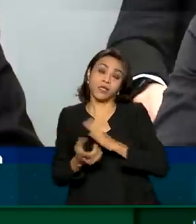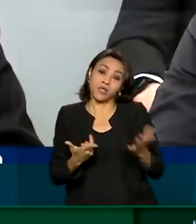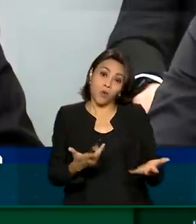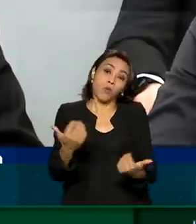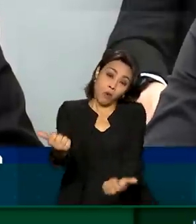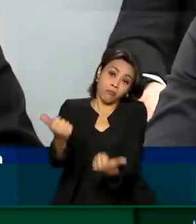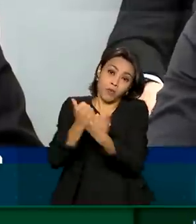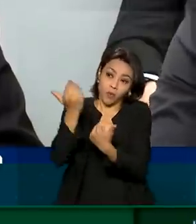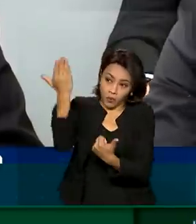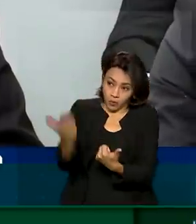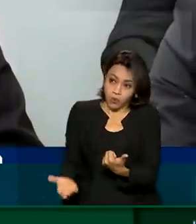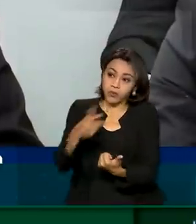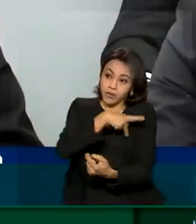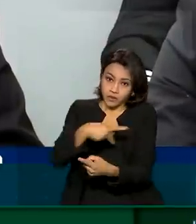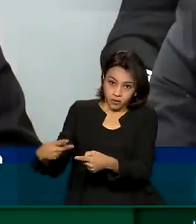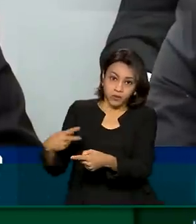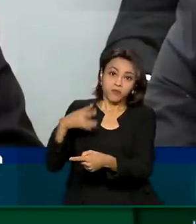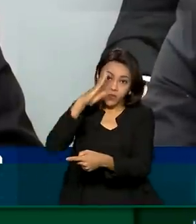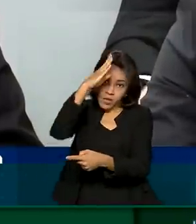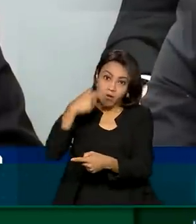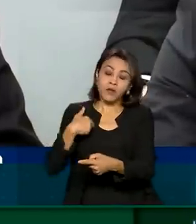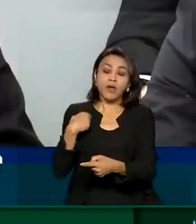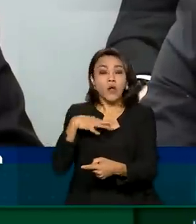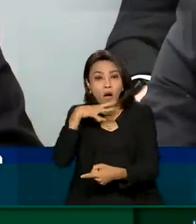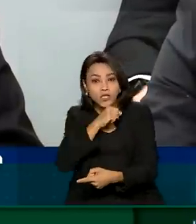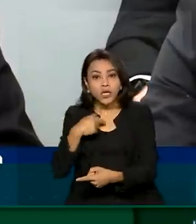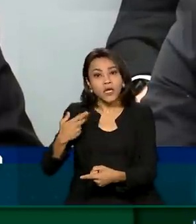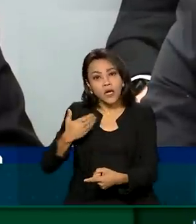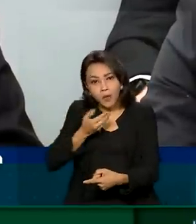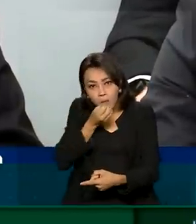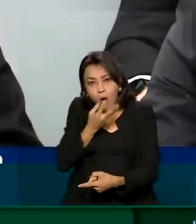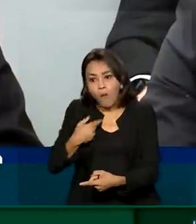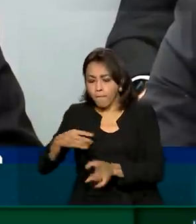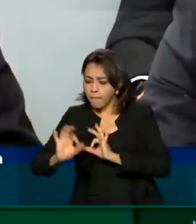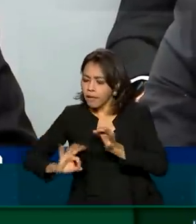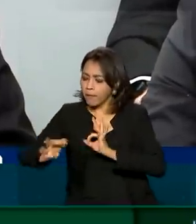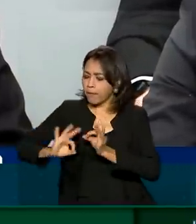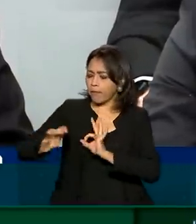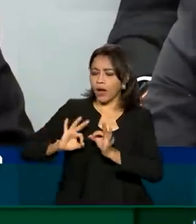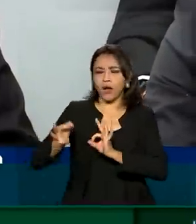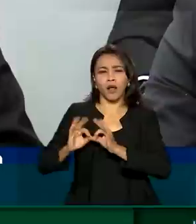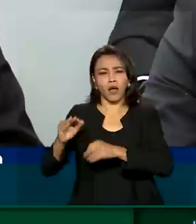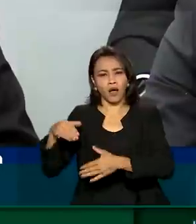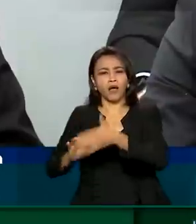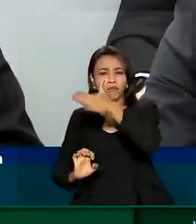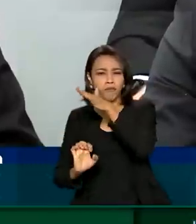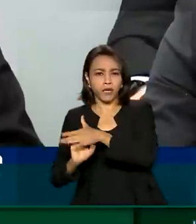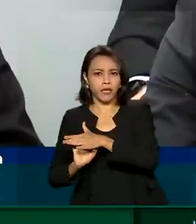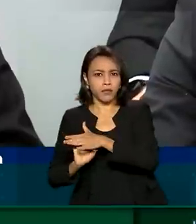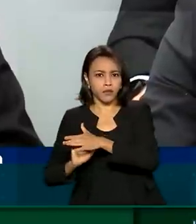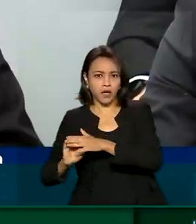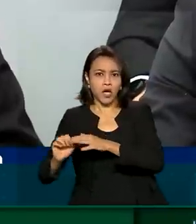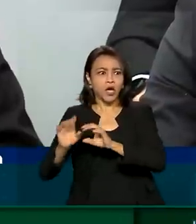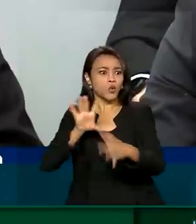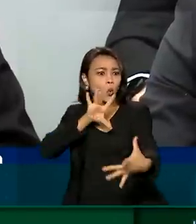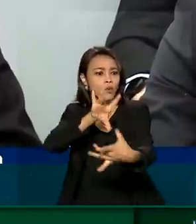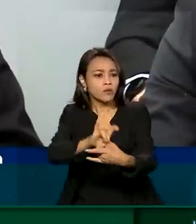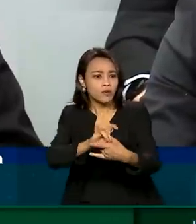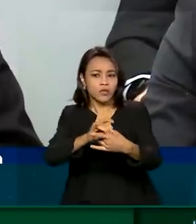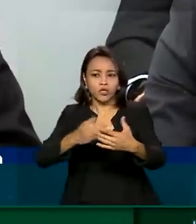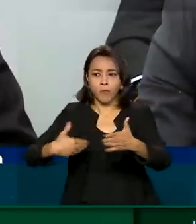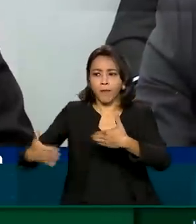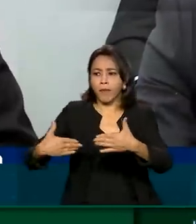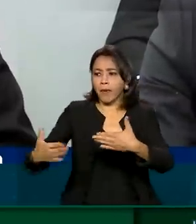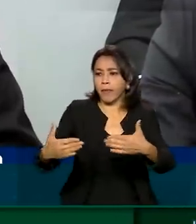eu achei que era o momento de preparar a Petrobras para um cenário de mais competição num cenário de mais